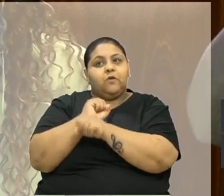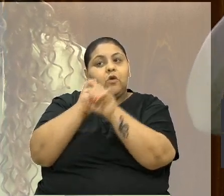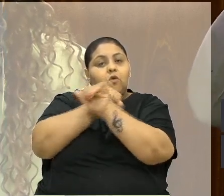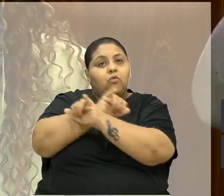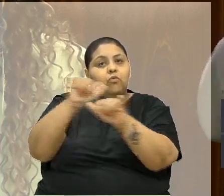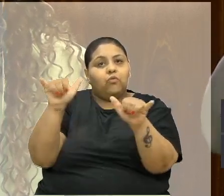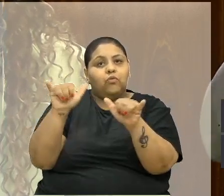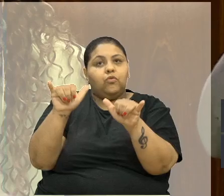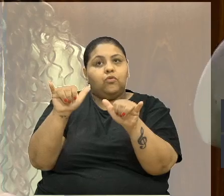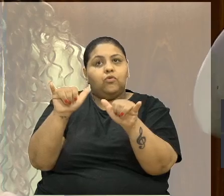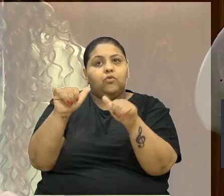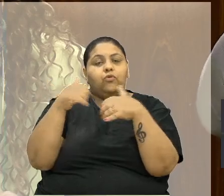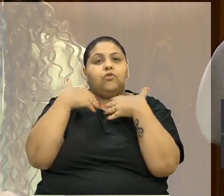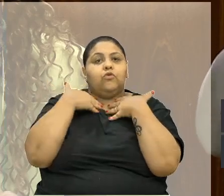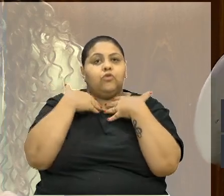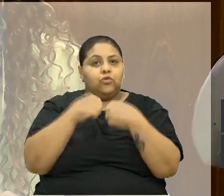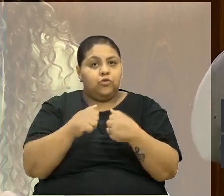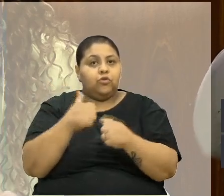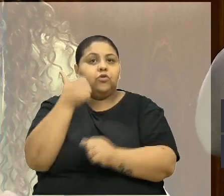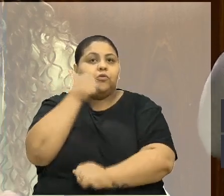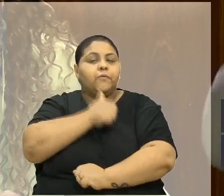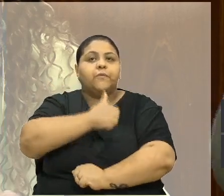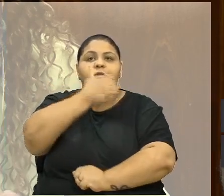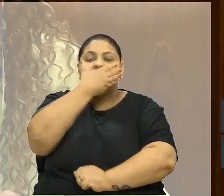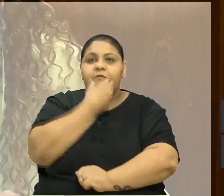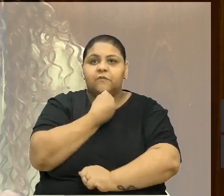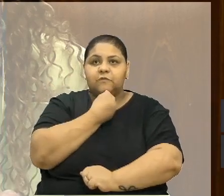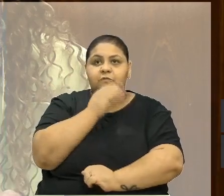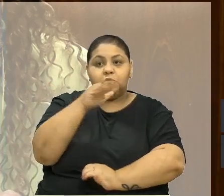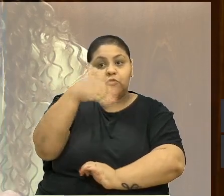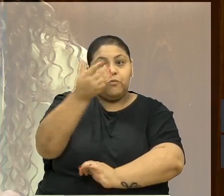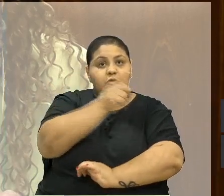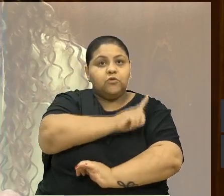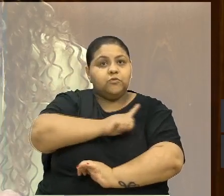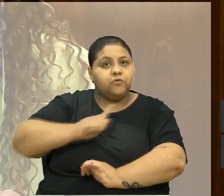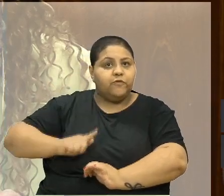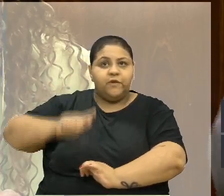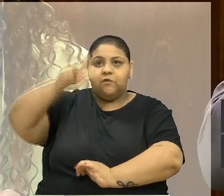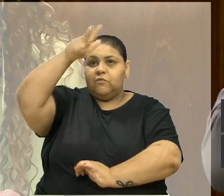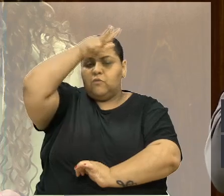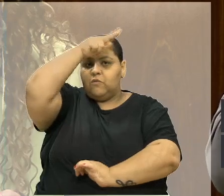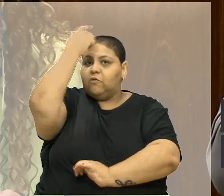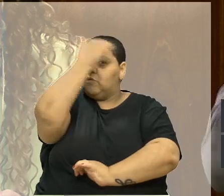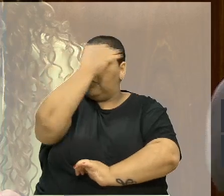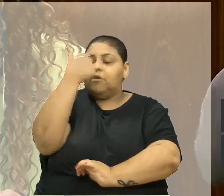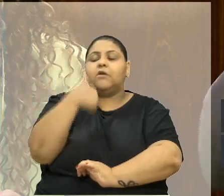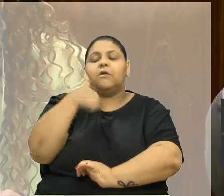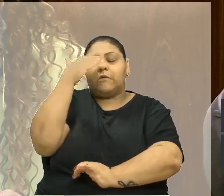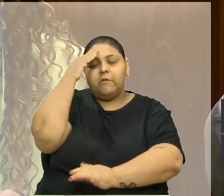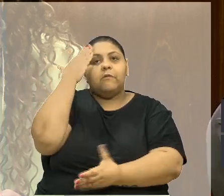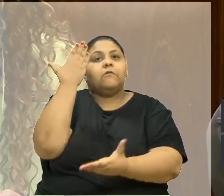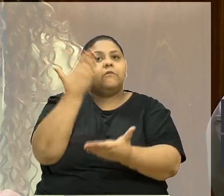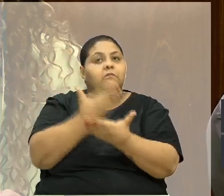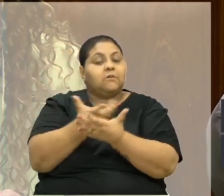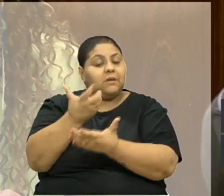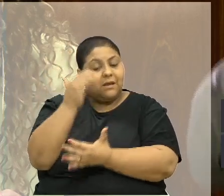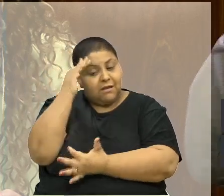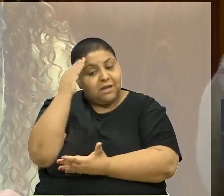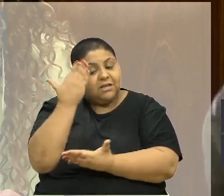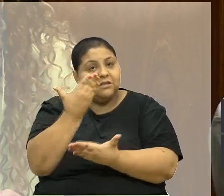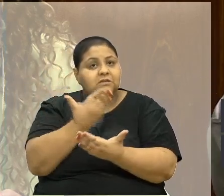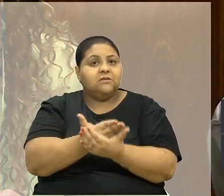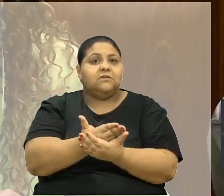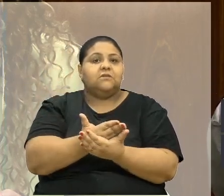anúncio dos secretários e das secretárias do próximo governo Adiló. E tenho certeza, quero ter certeza,